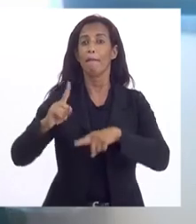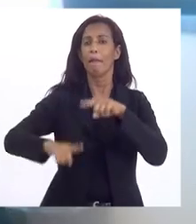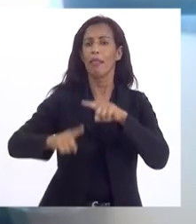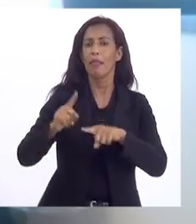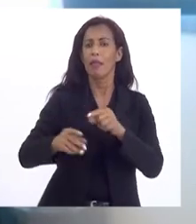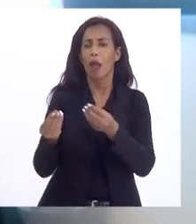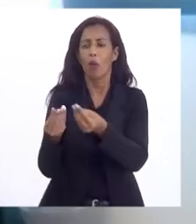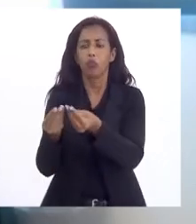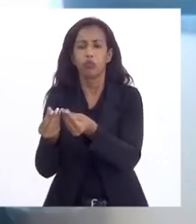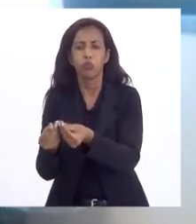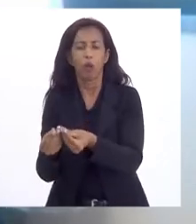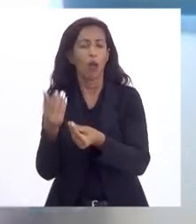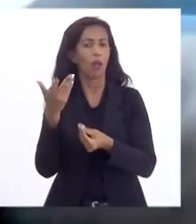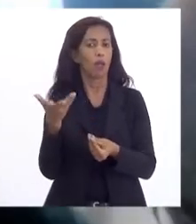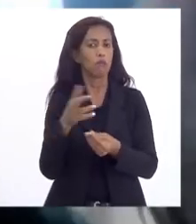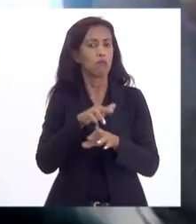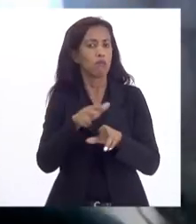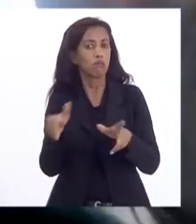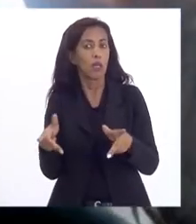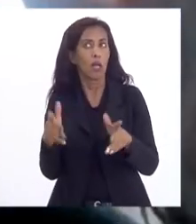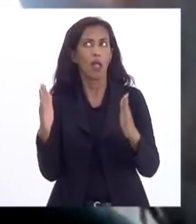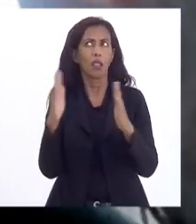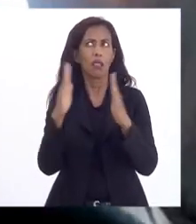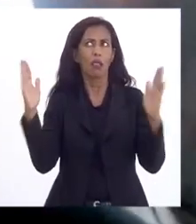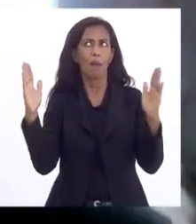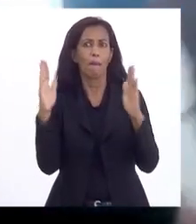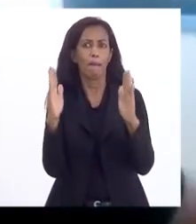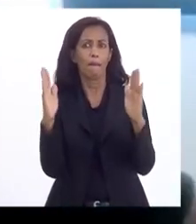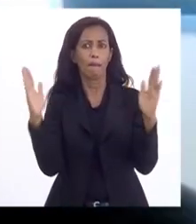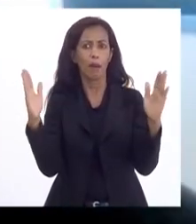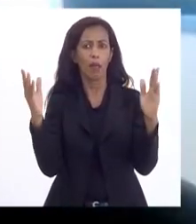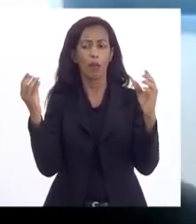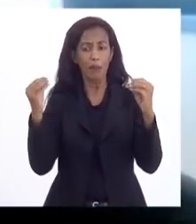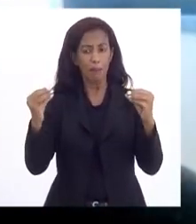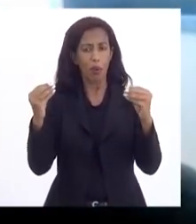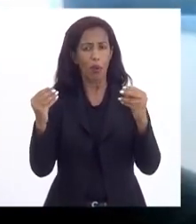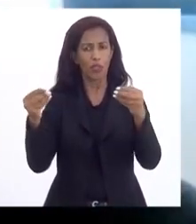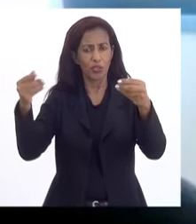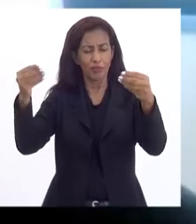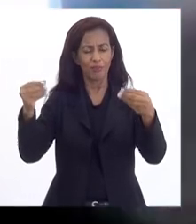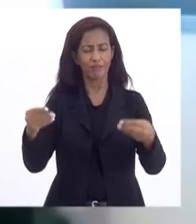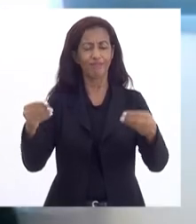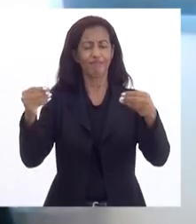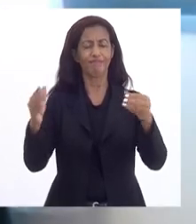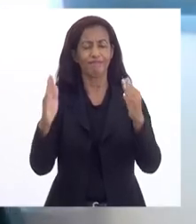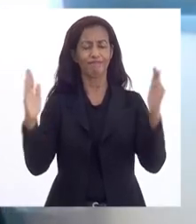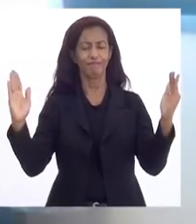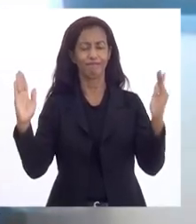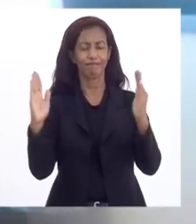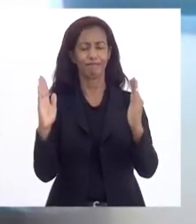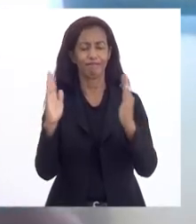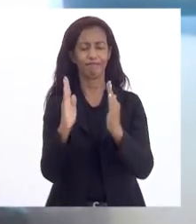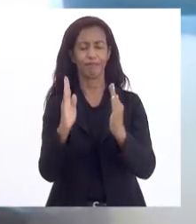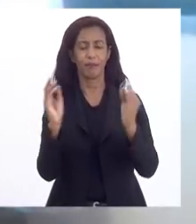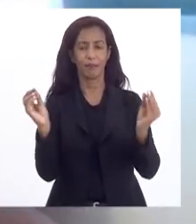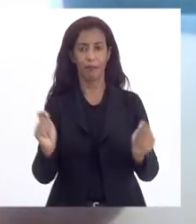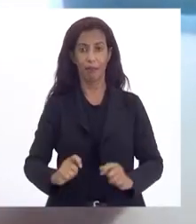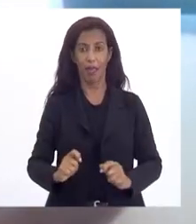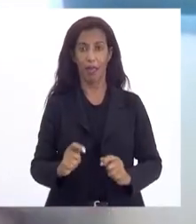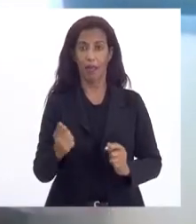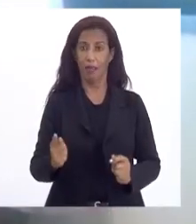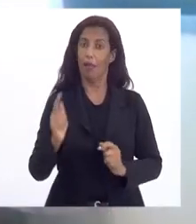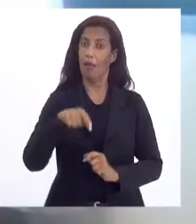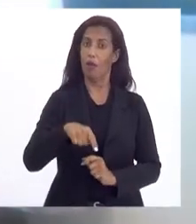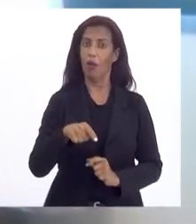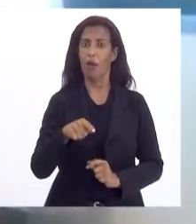que é feito, etc. A questão do tamanho, ele pode comprovar. Em suma, é uma